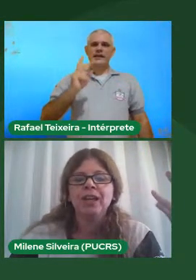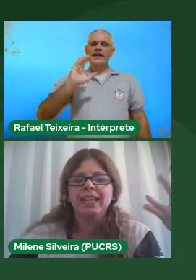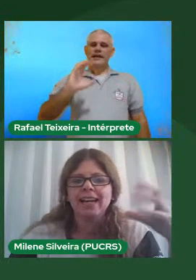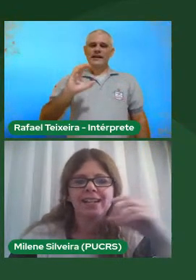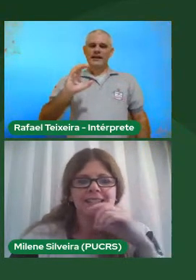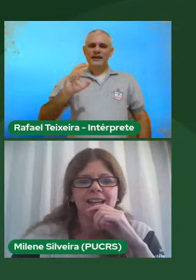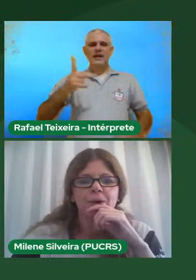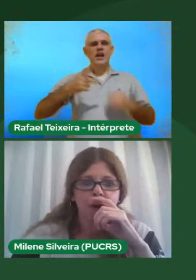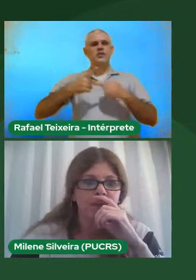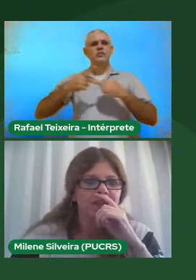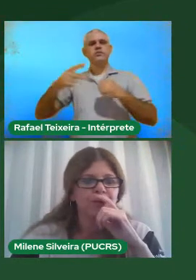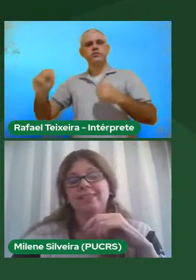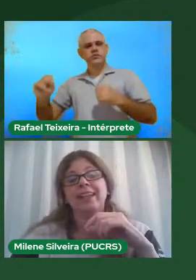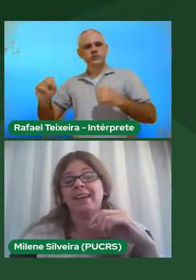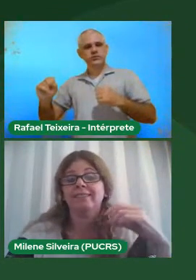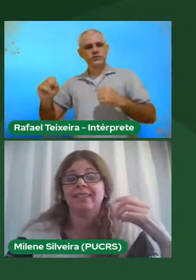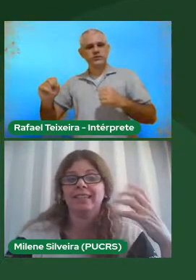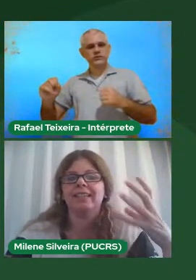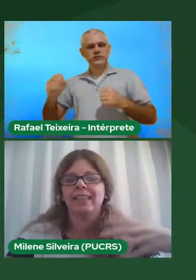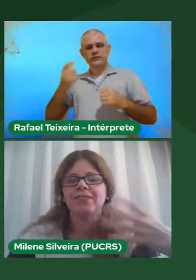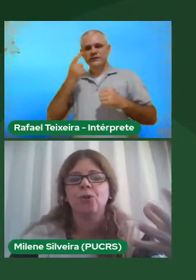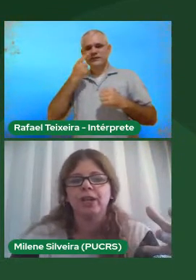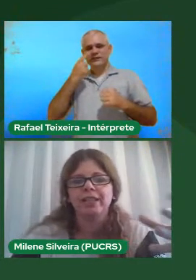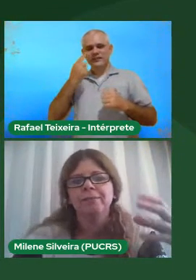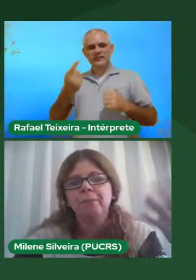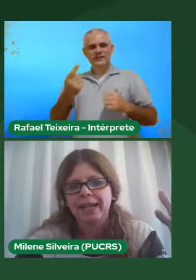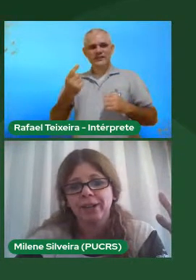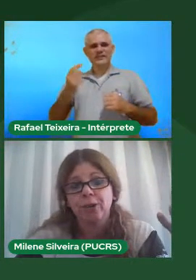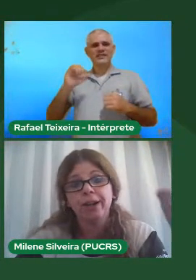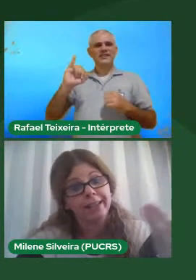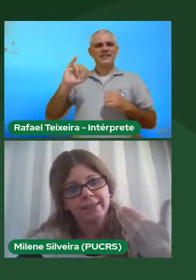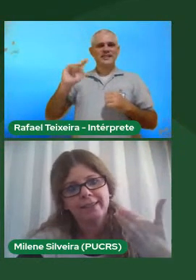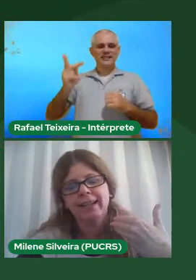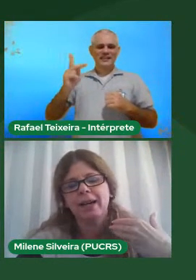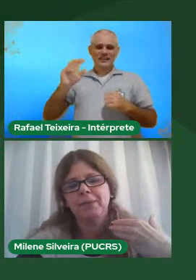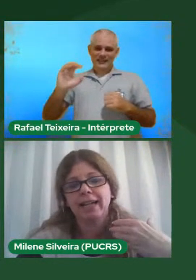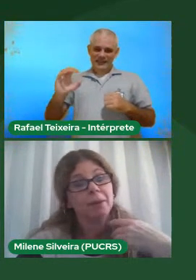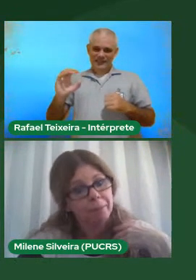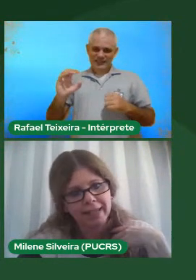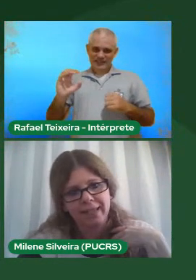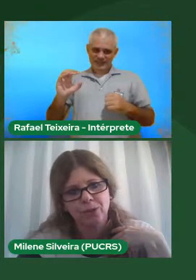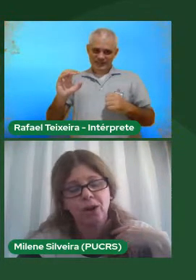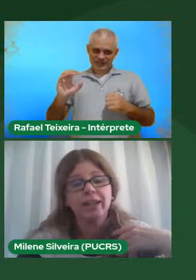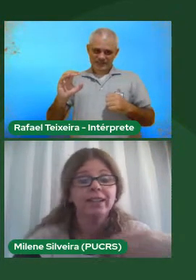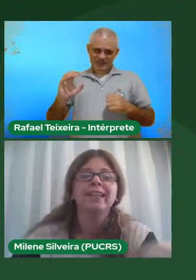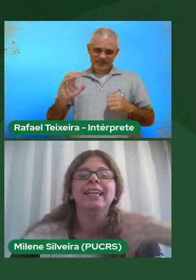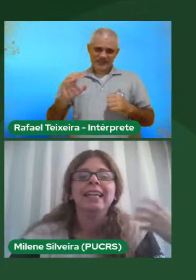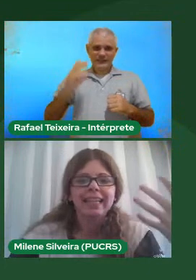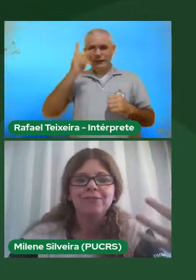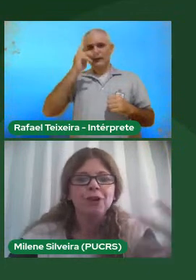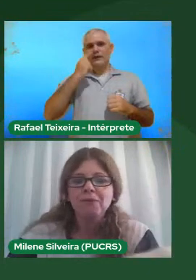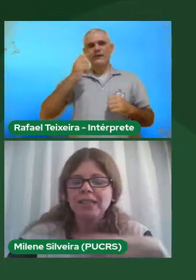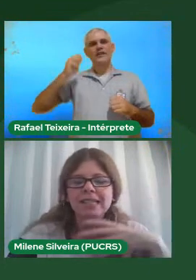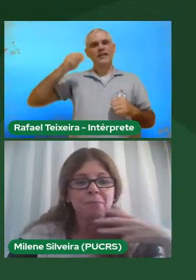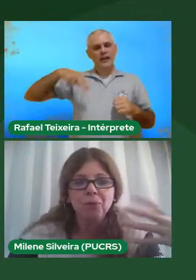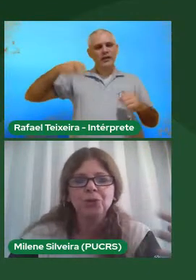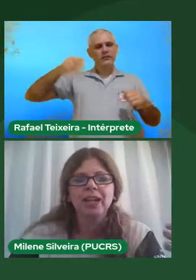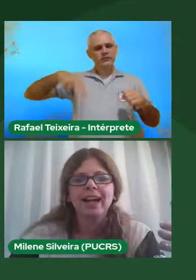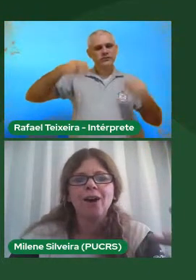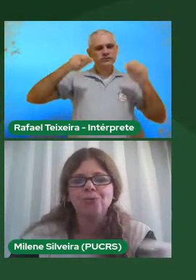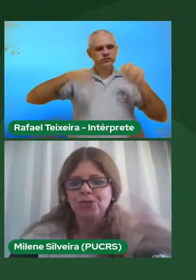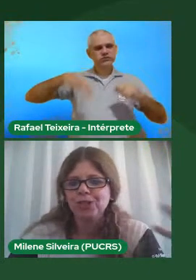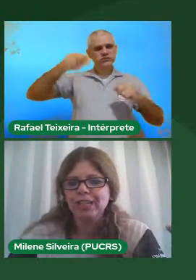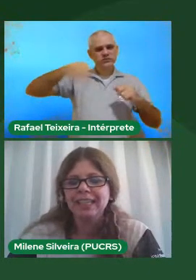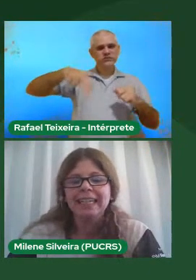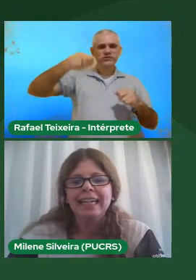o IHC Walk and Run, né? Que teve a corrida para quem corre e caminhada para quem não corre, que foi um evento, assim,